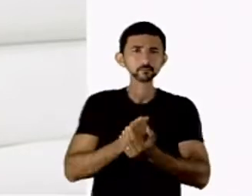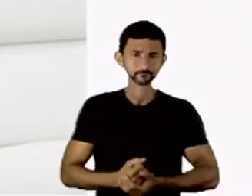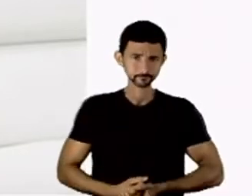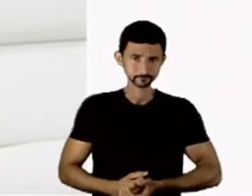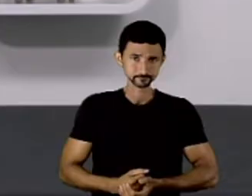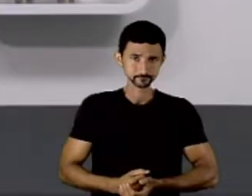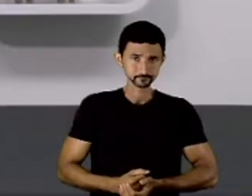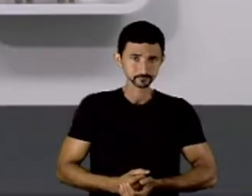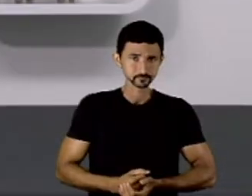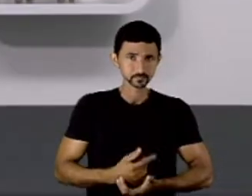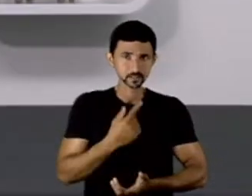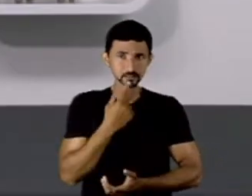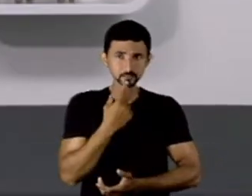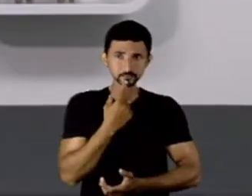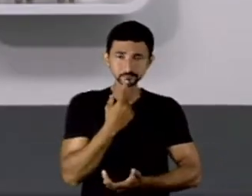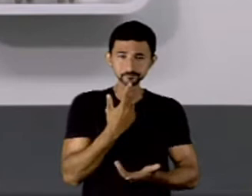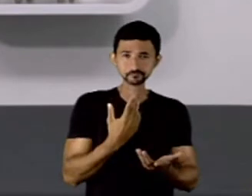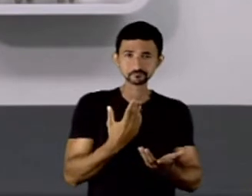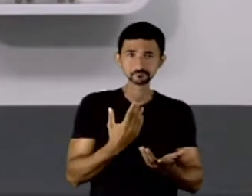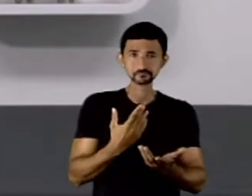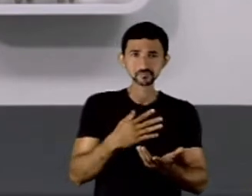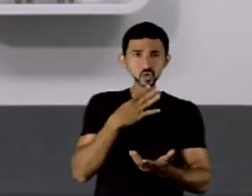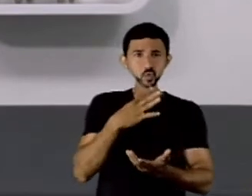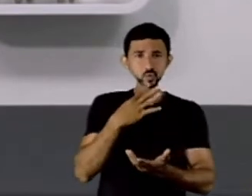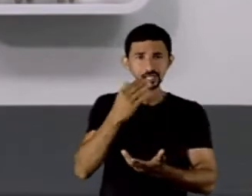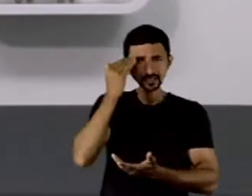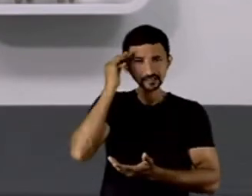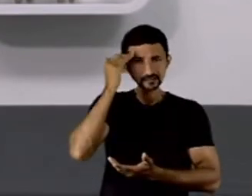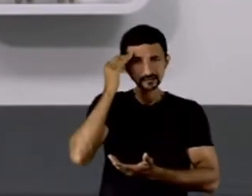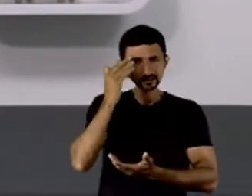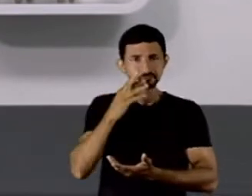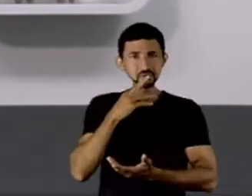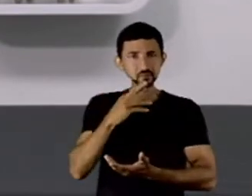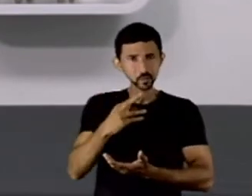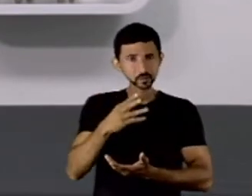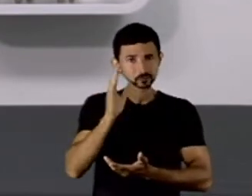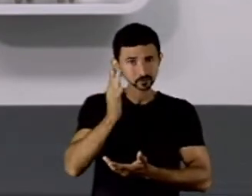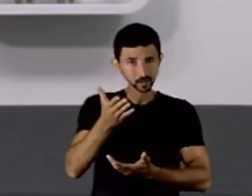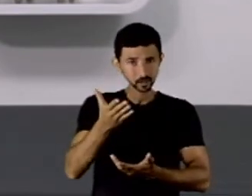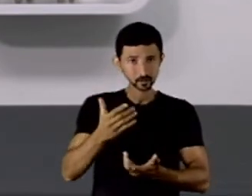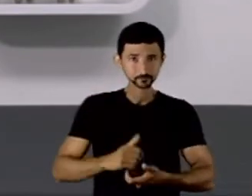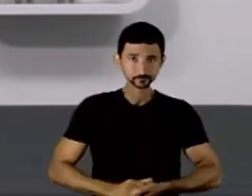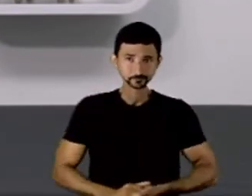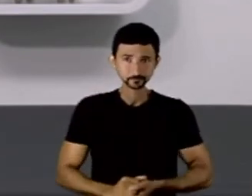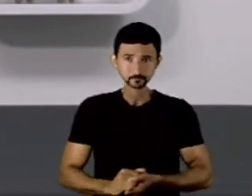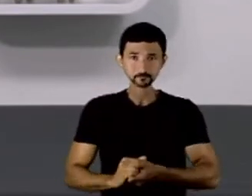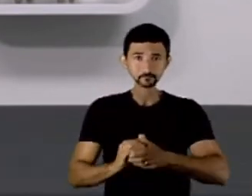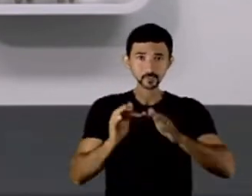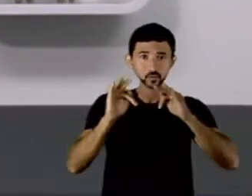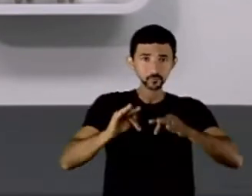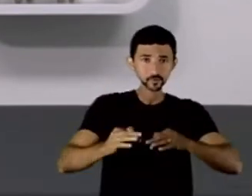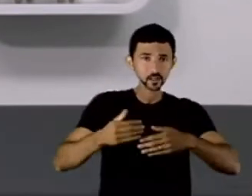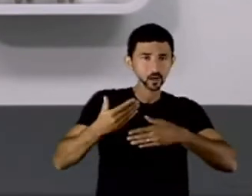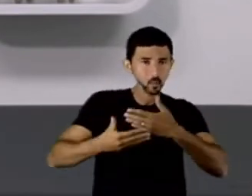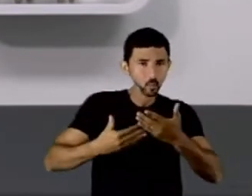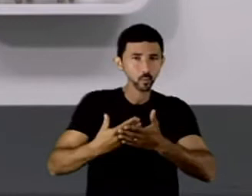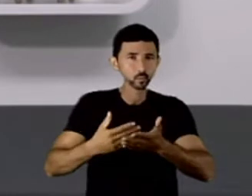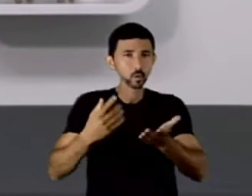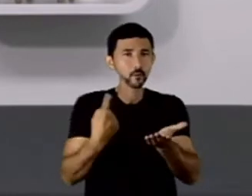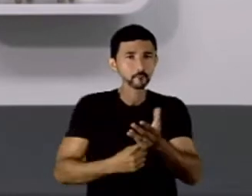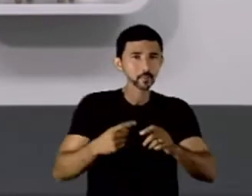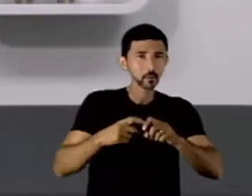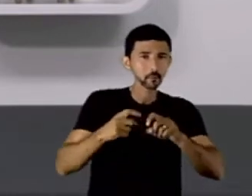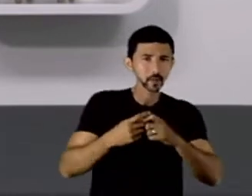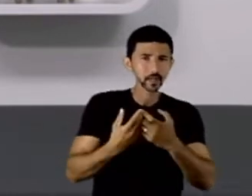Será que você, olhando aqui para mim, você já consegue ter a resposta? Ao final desse tratamento, quantos